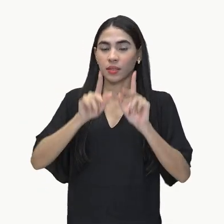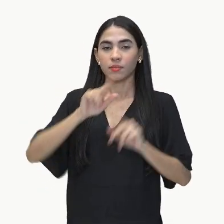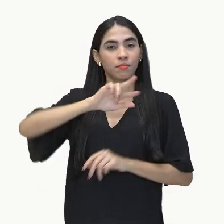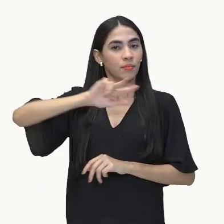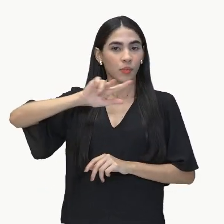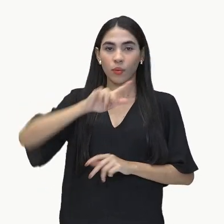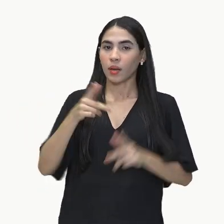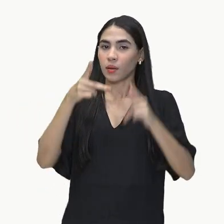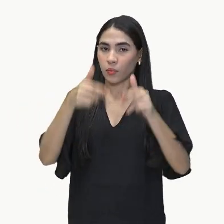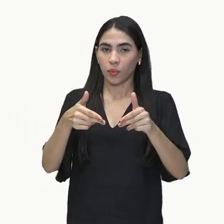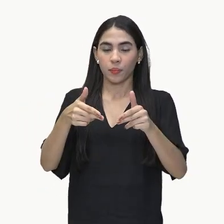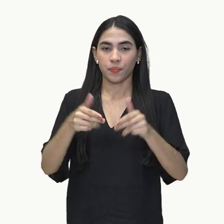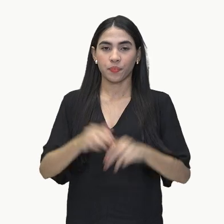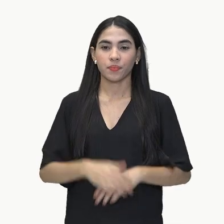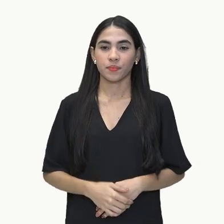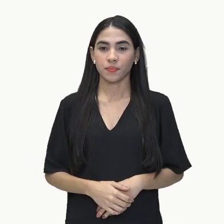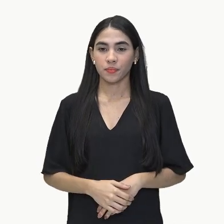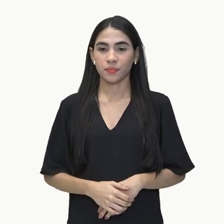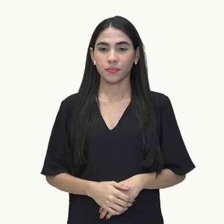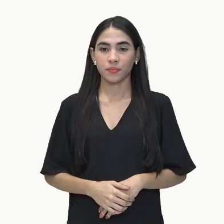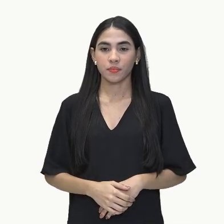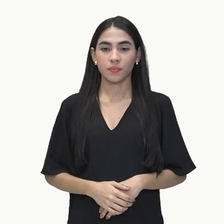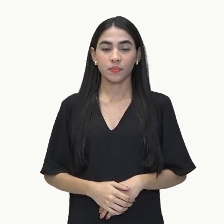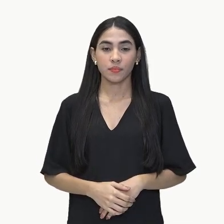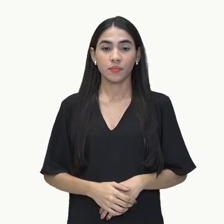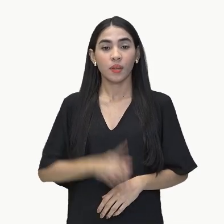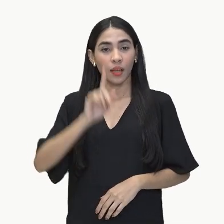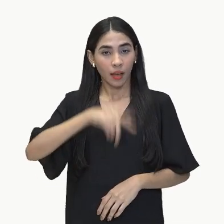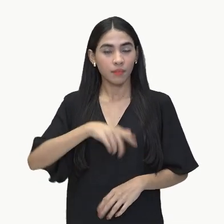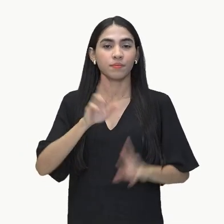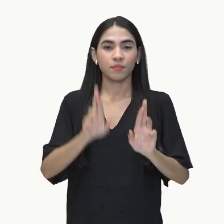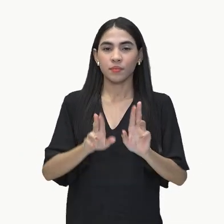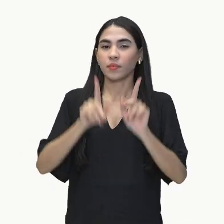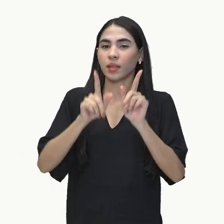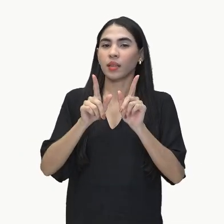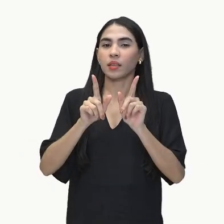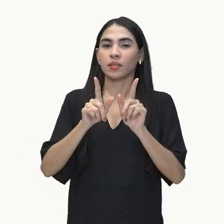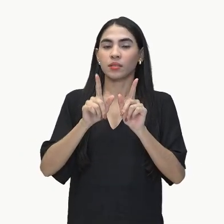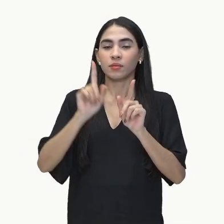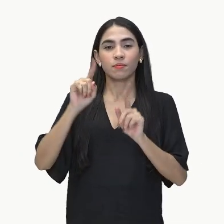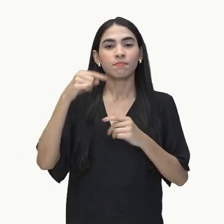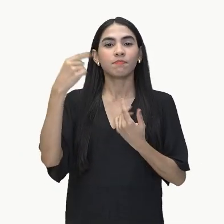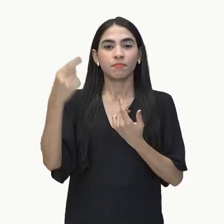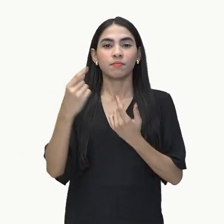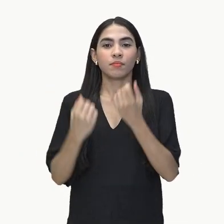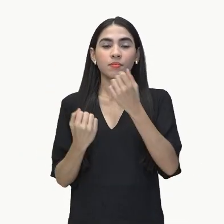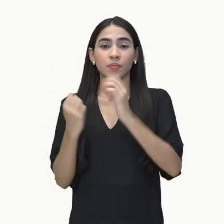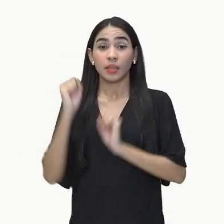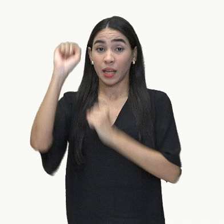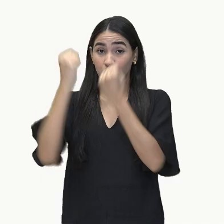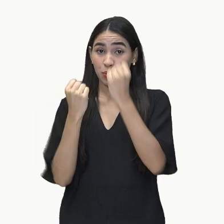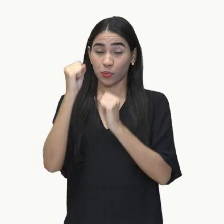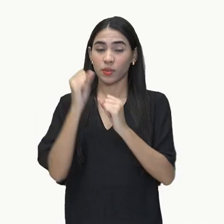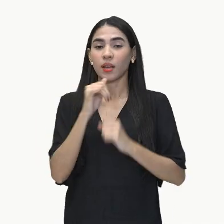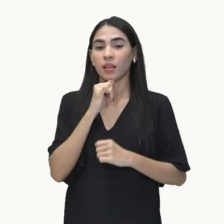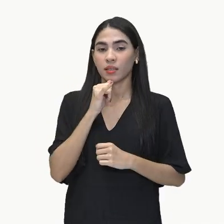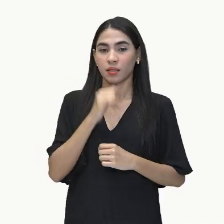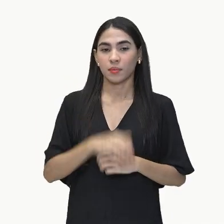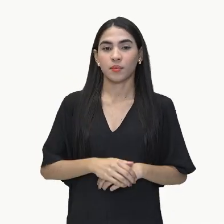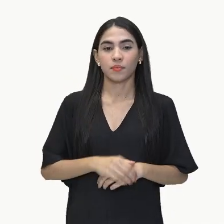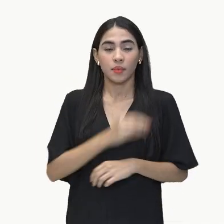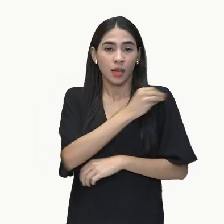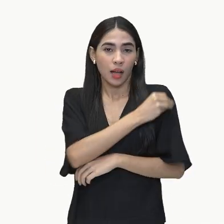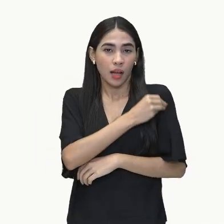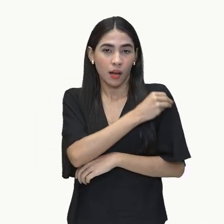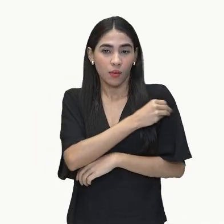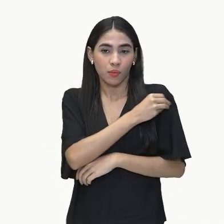são compostos iguais. E isso faz diferença lá na indústria, sim. Por exemplo, esse álcool ele